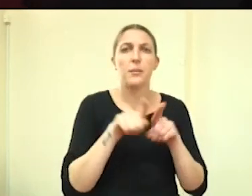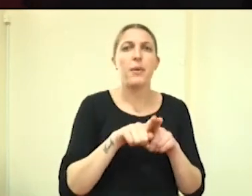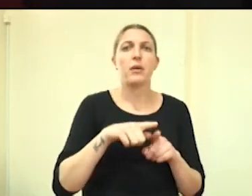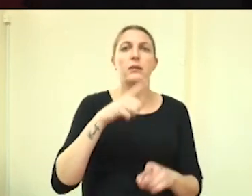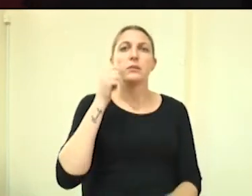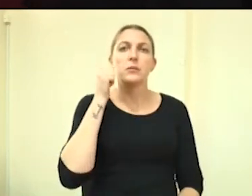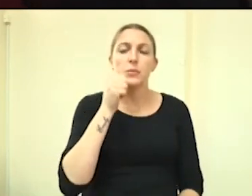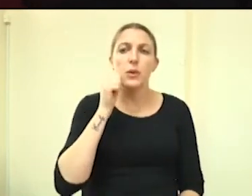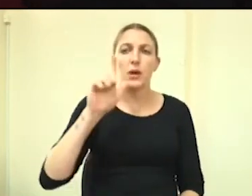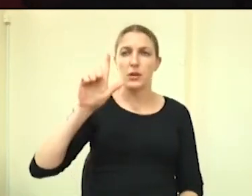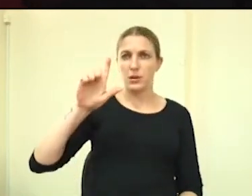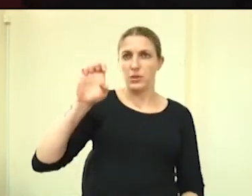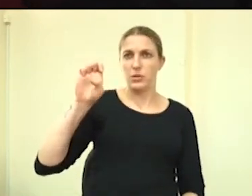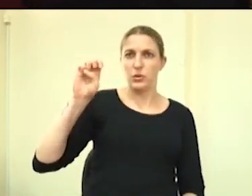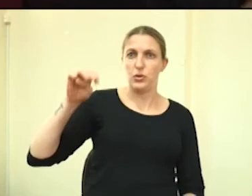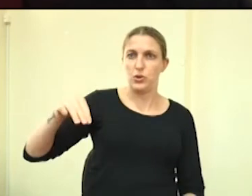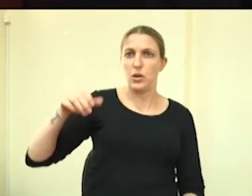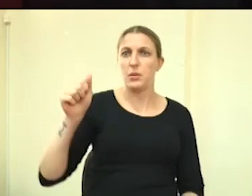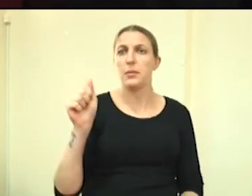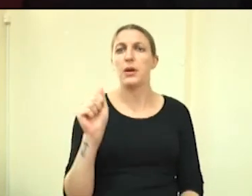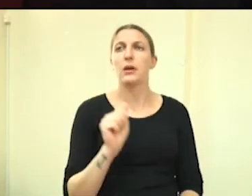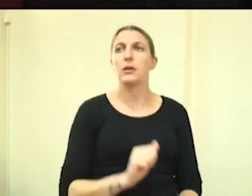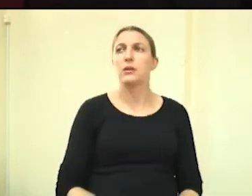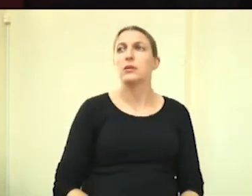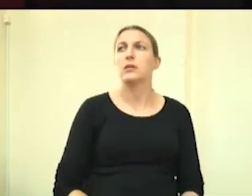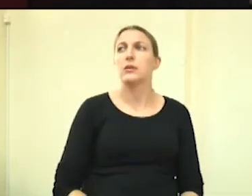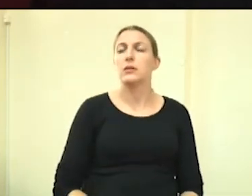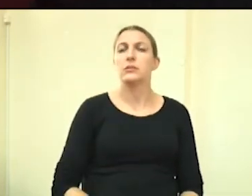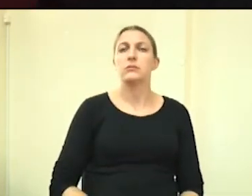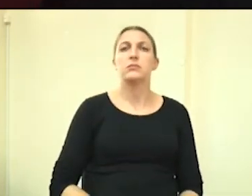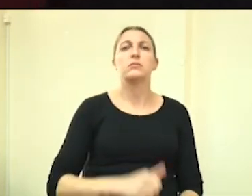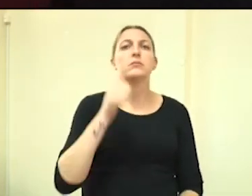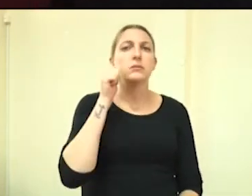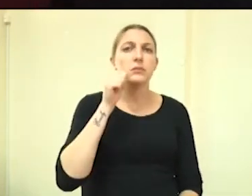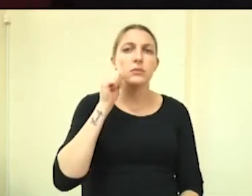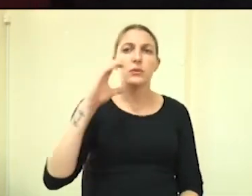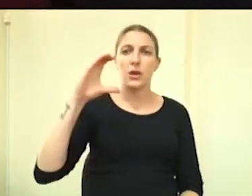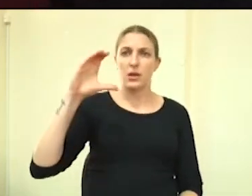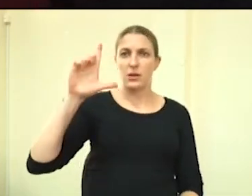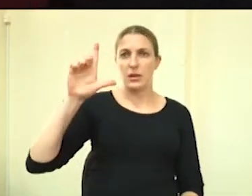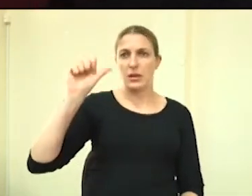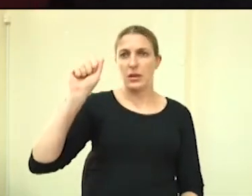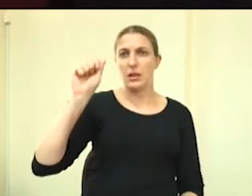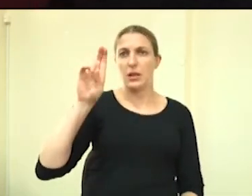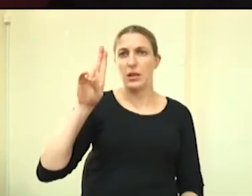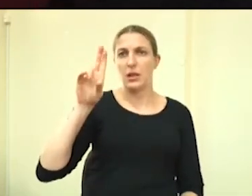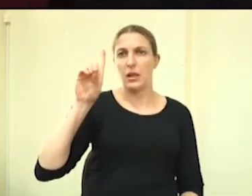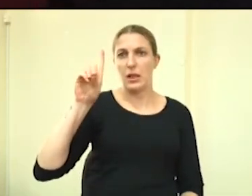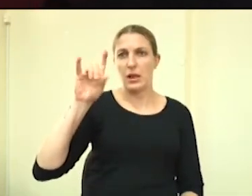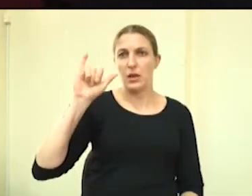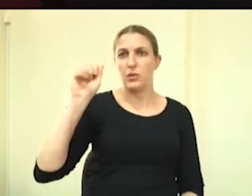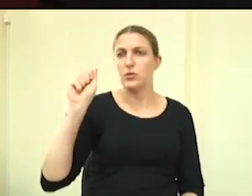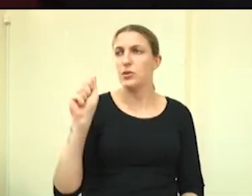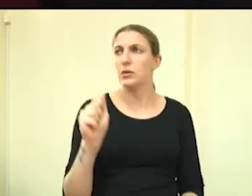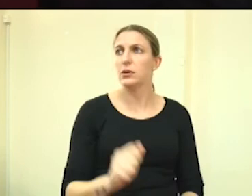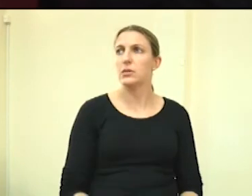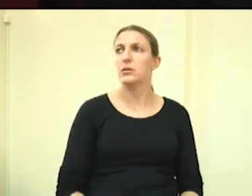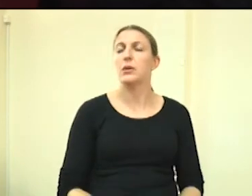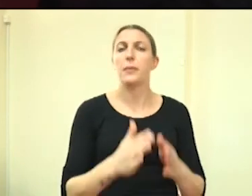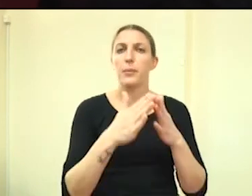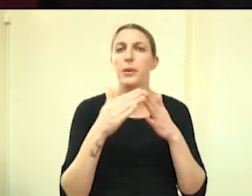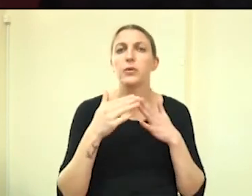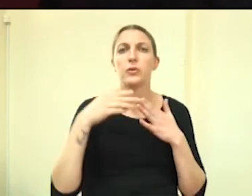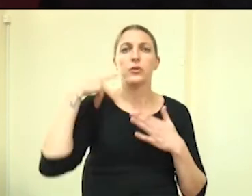Puerari Bassim, a pedido dessa Casa Legislativa, da senhora Cláudia Sinale de Carli Figueiredo, a pedido dos vereadores Alderia Antônio Oldra